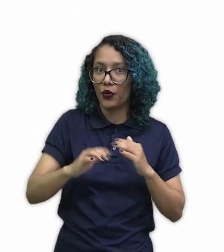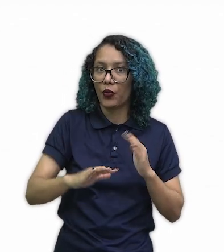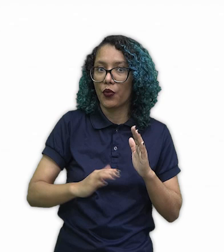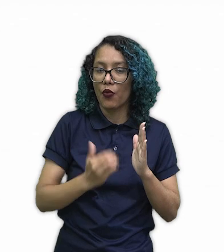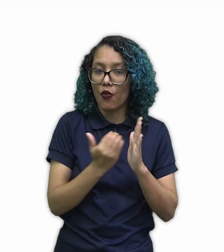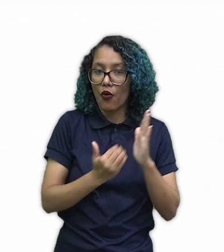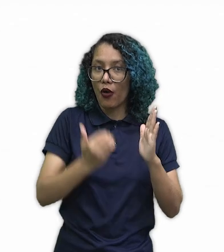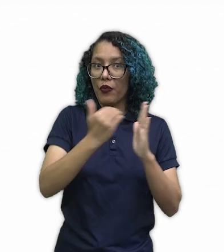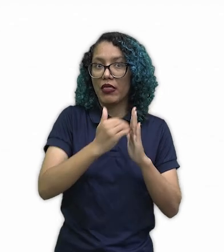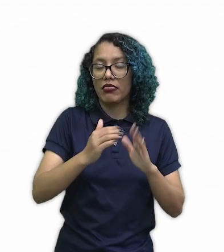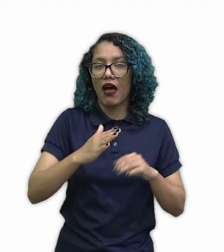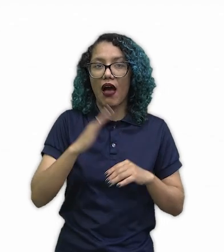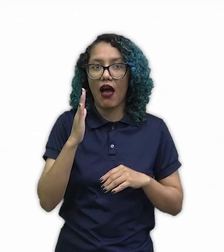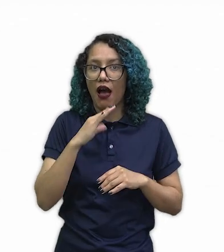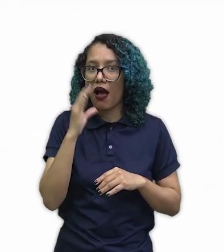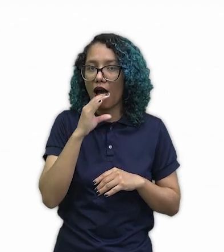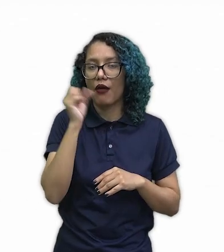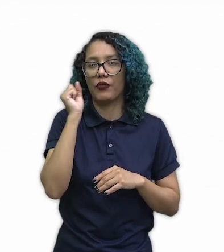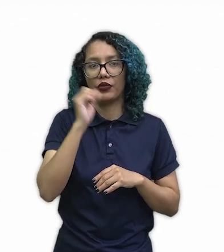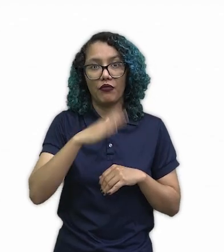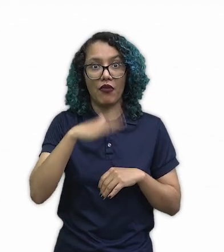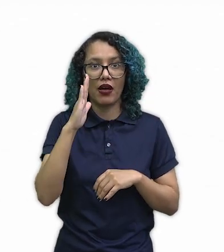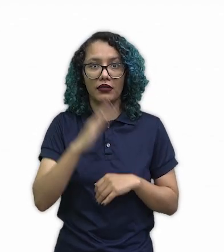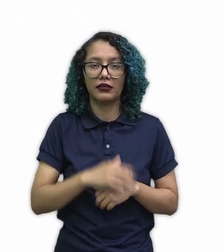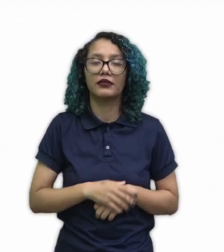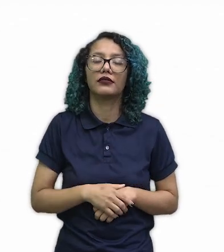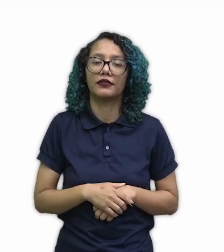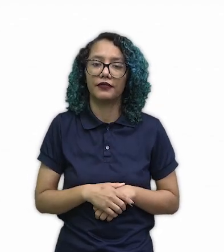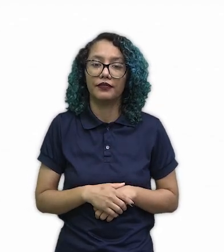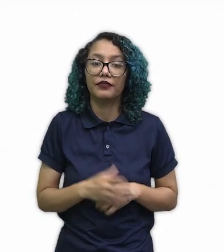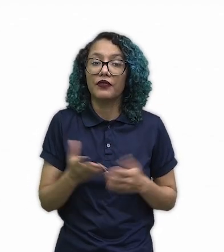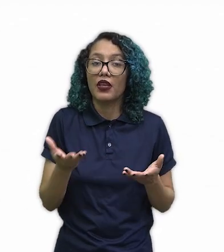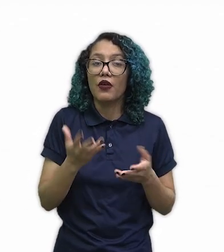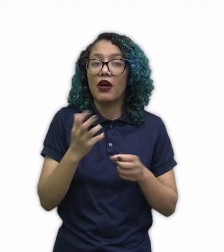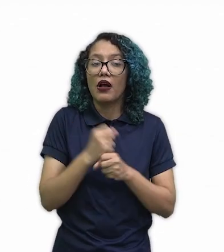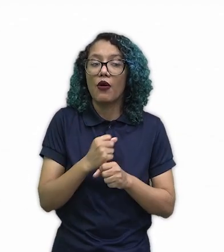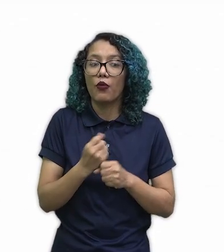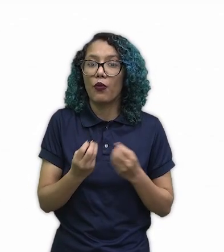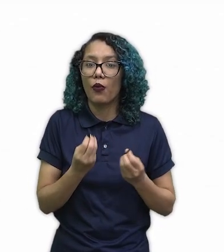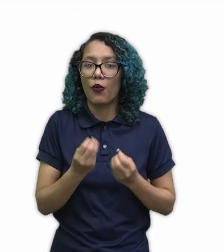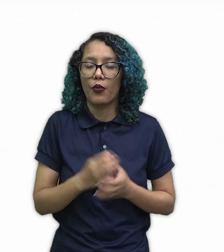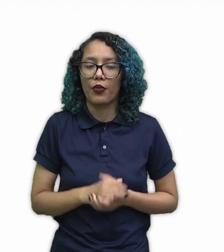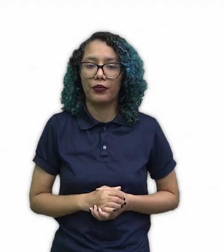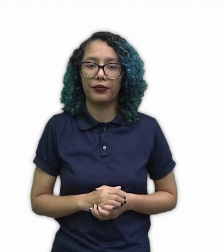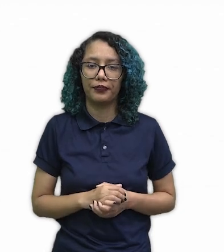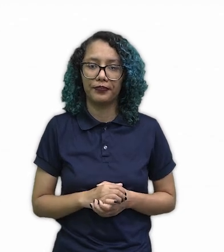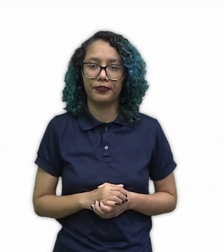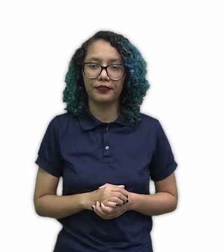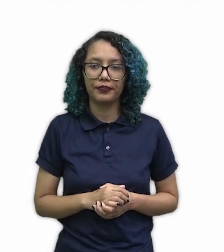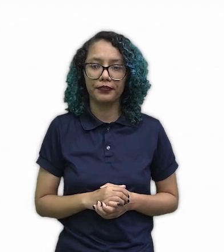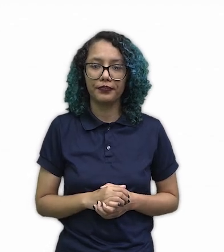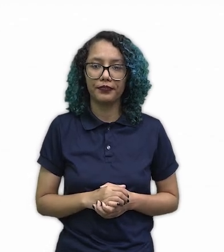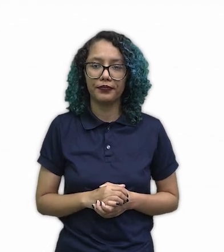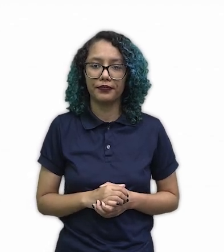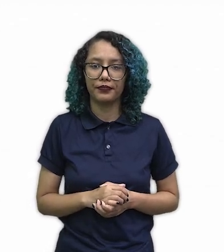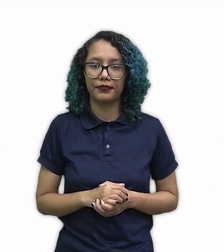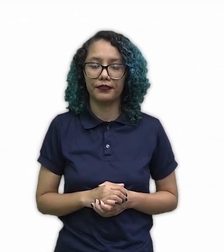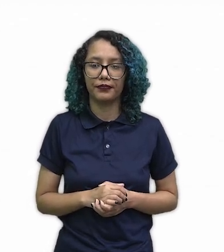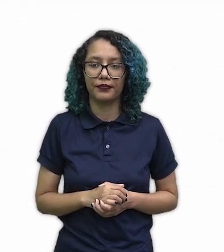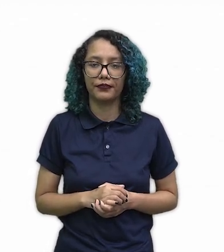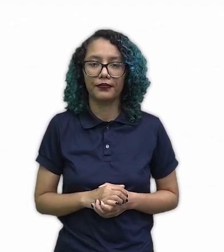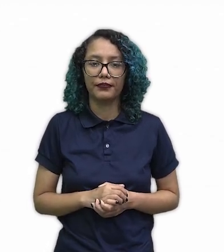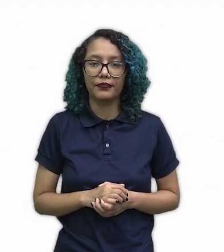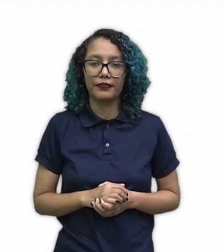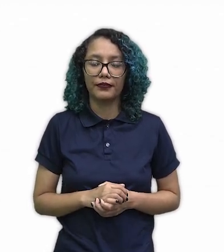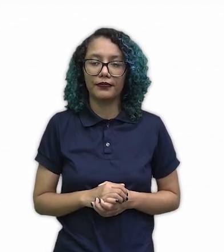tempo. Então, como que calcula? Vou te mostrar agora. Vem aqui. Como funciona os juros